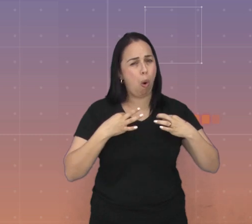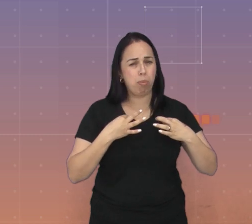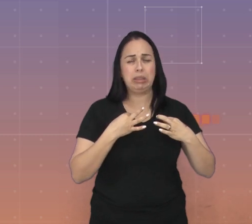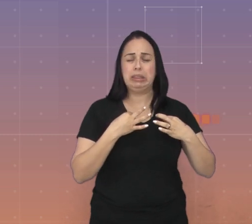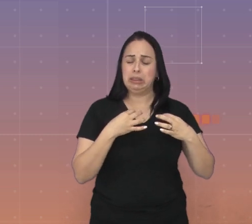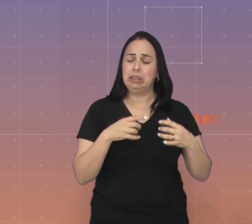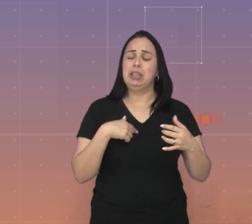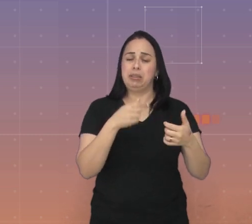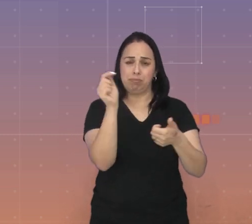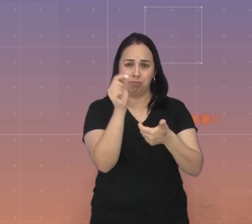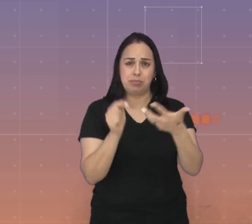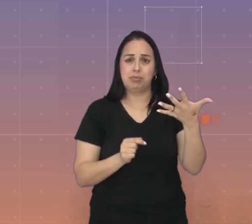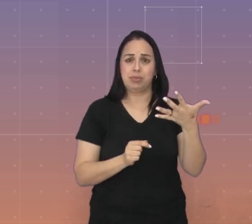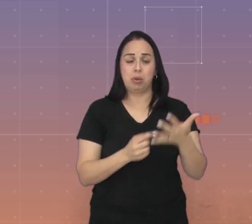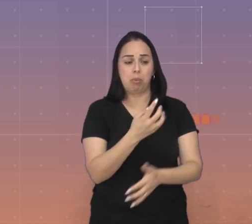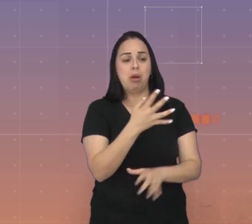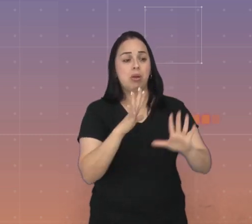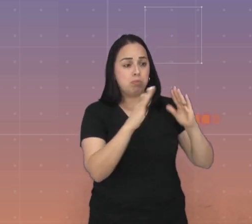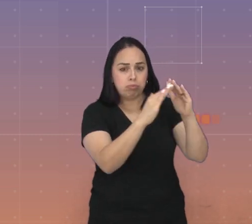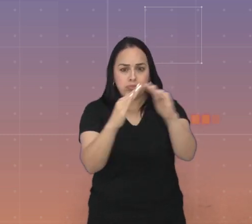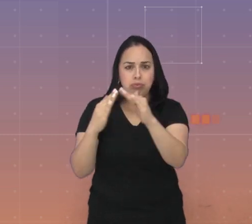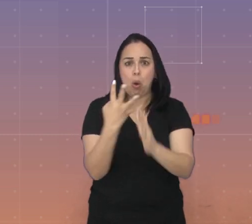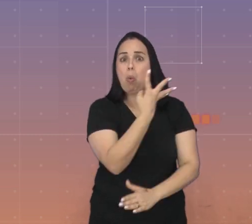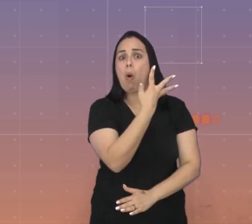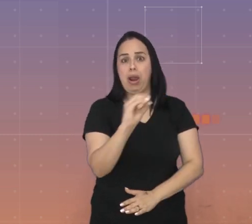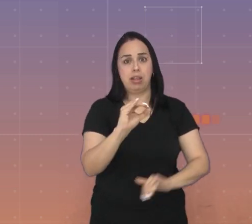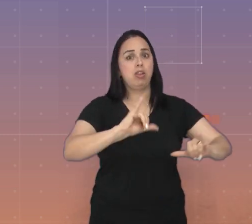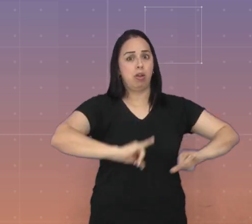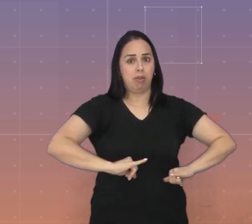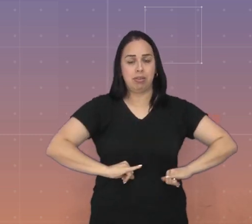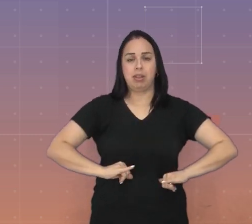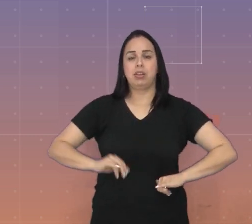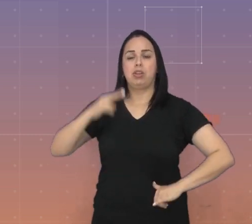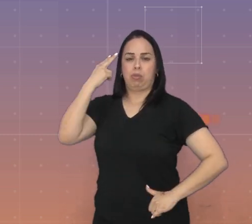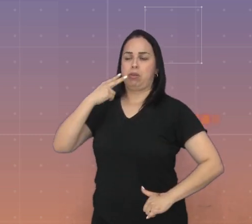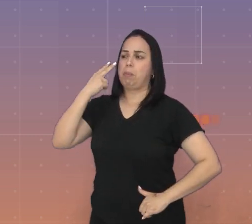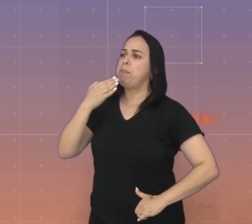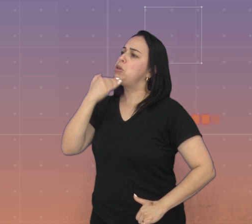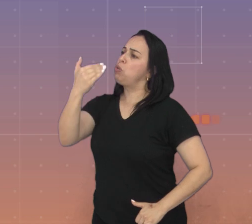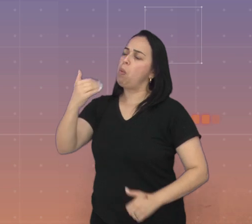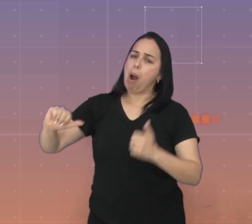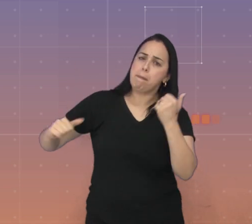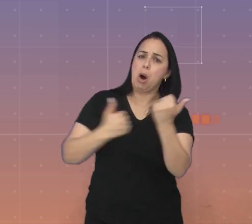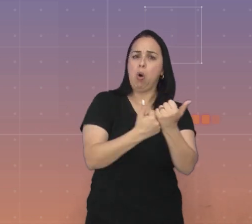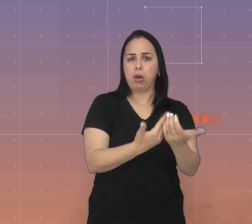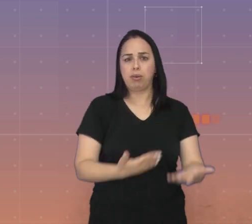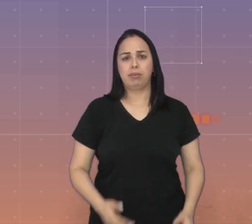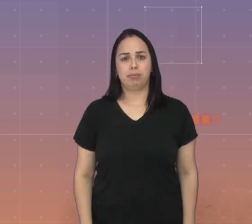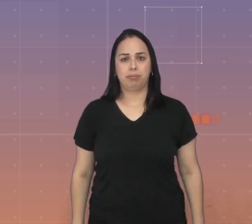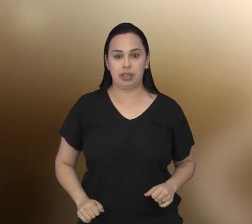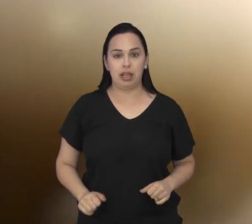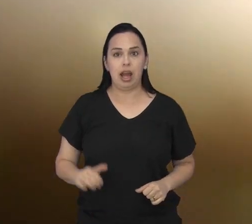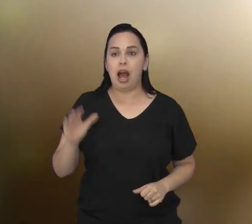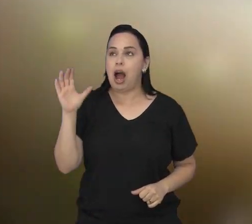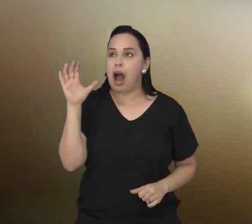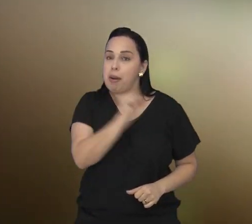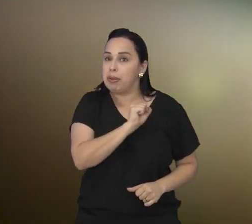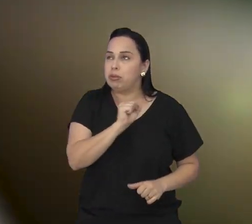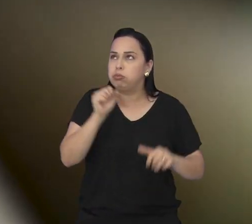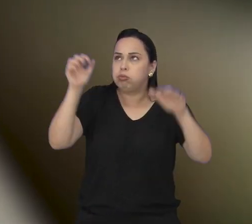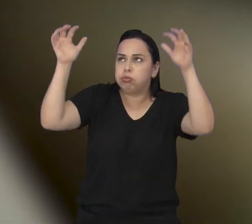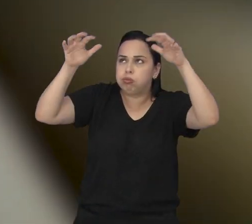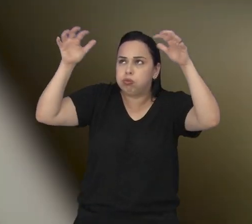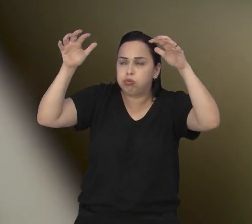perderam móveis, roupas e eletrodomésticos. A situação mobilizou os vereadores em busca de apoio às famílias. Foi